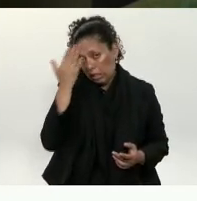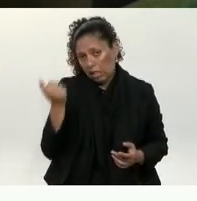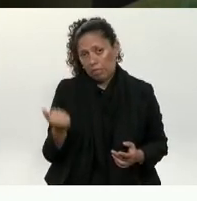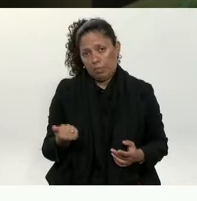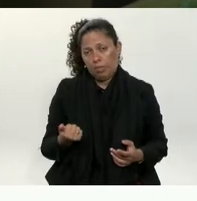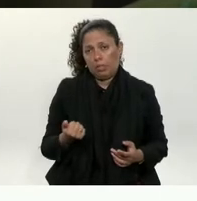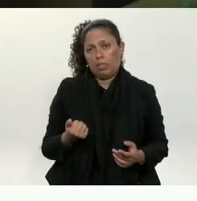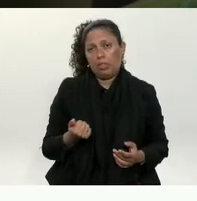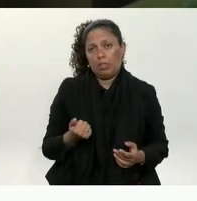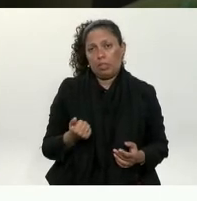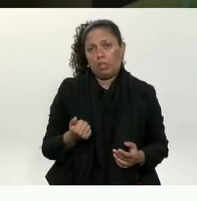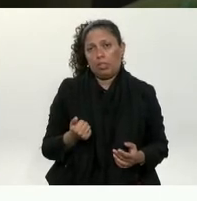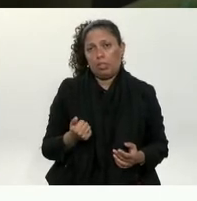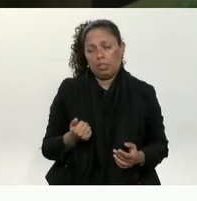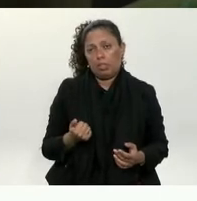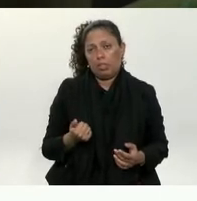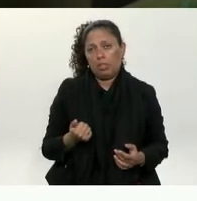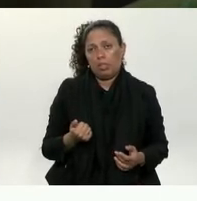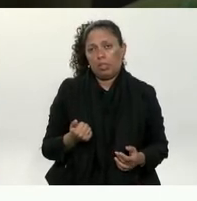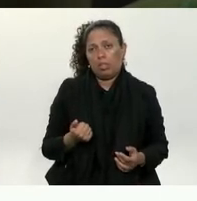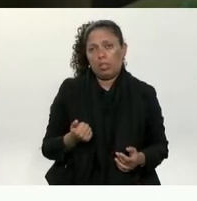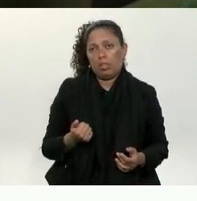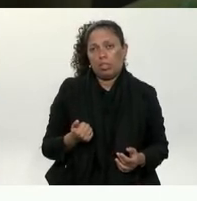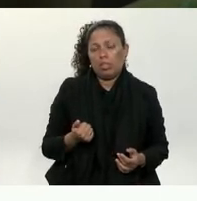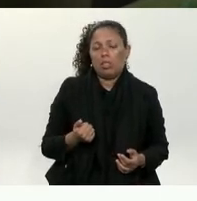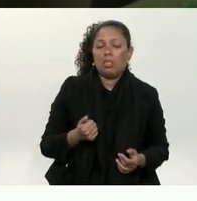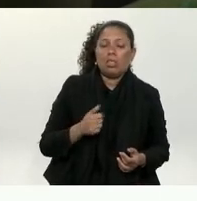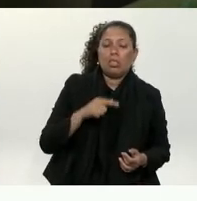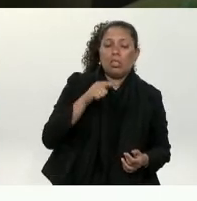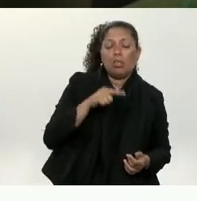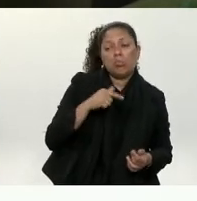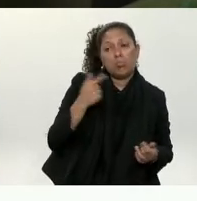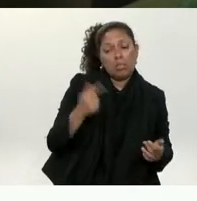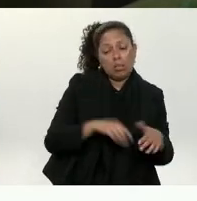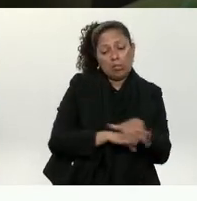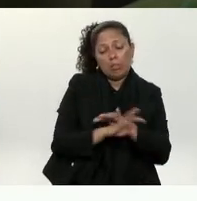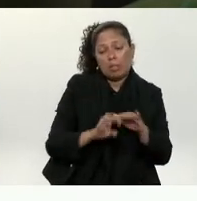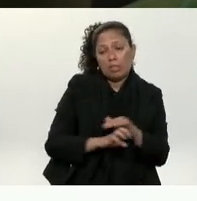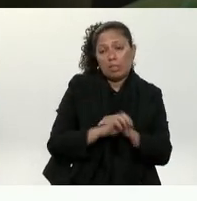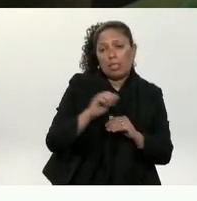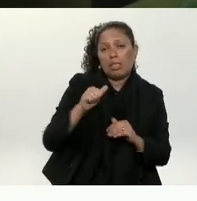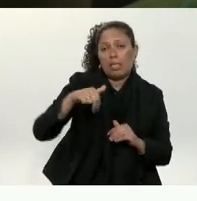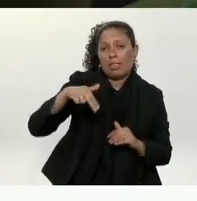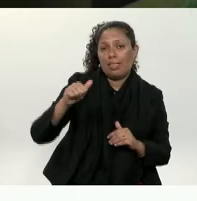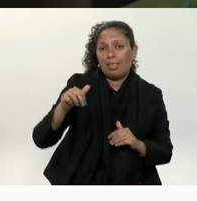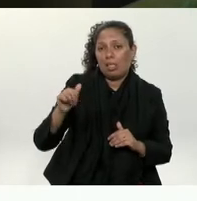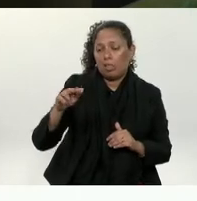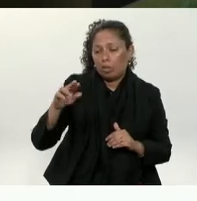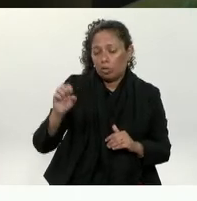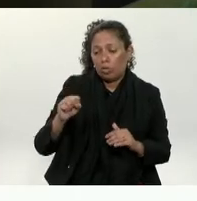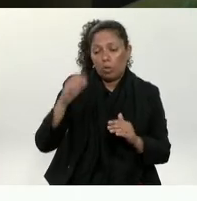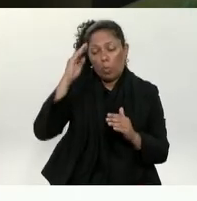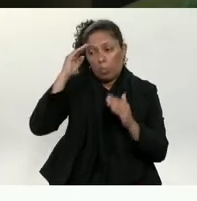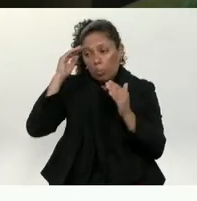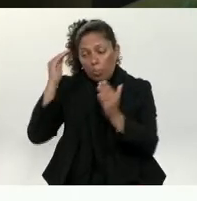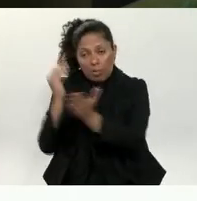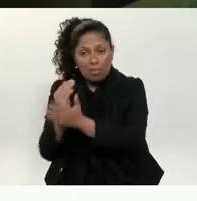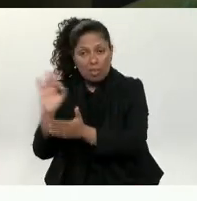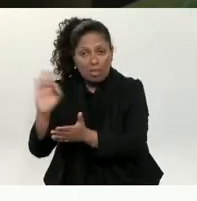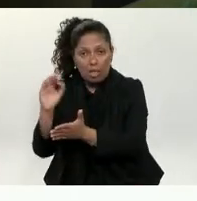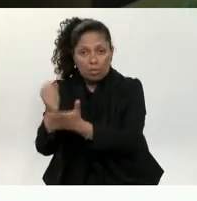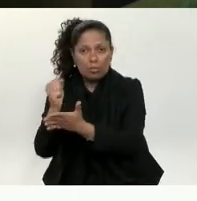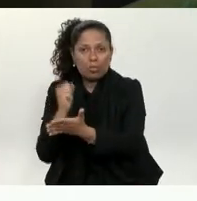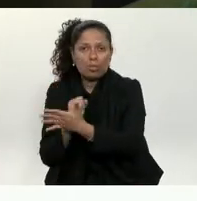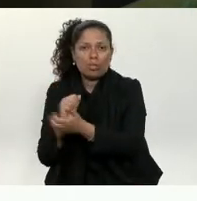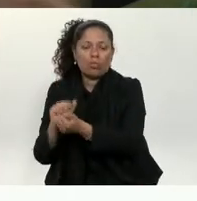corrobora com a tese de que a Natuj está sendo inadimplente com o contrato, né, de concessão para com o Estado.